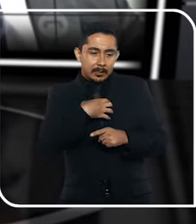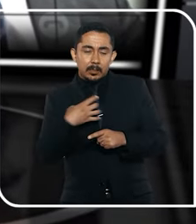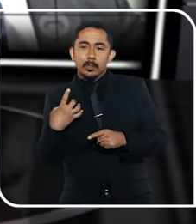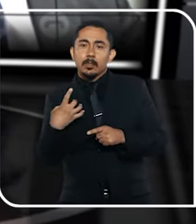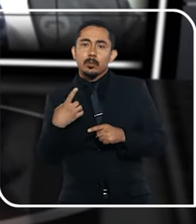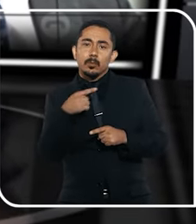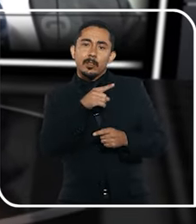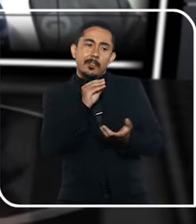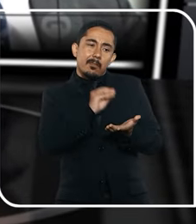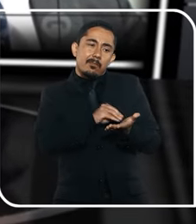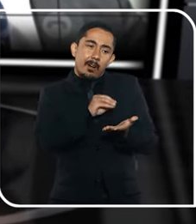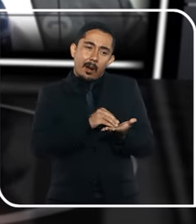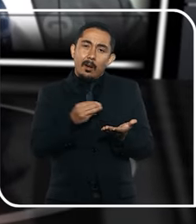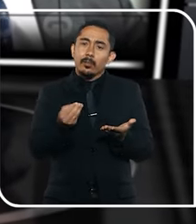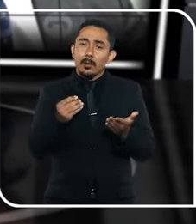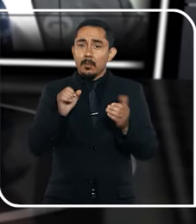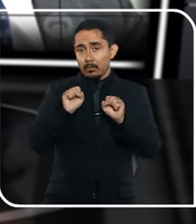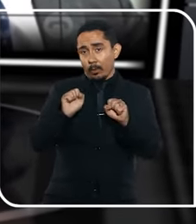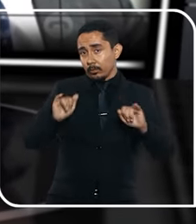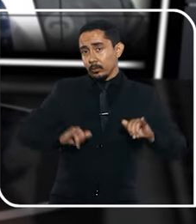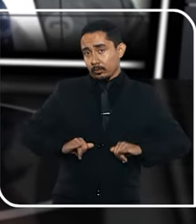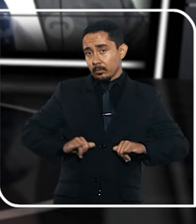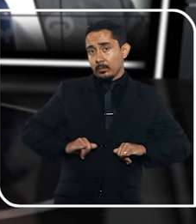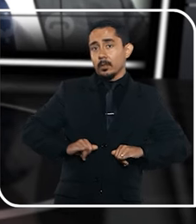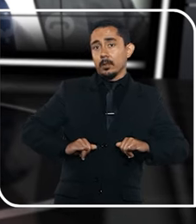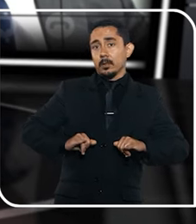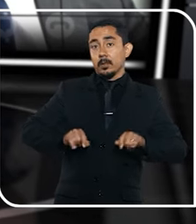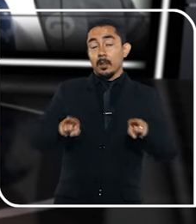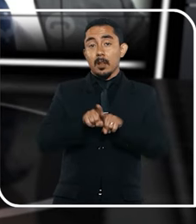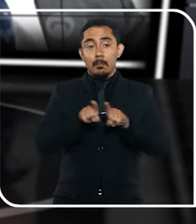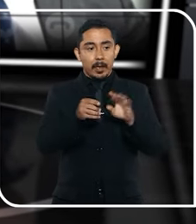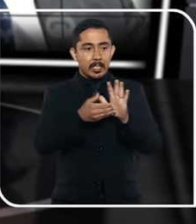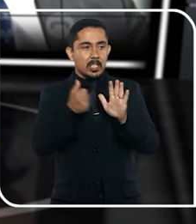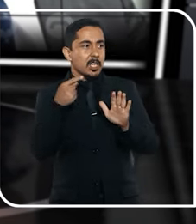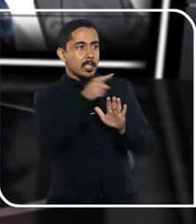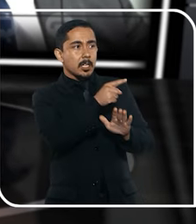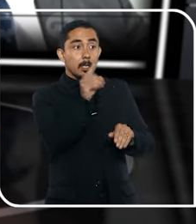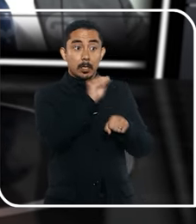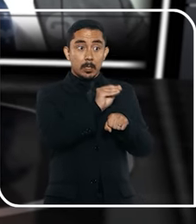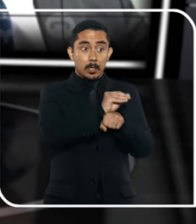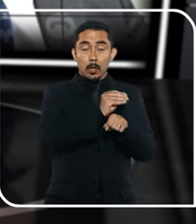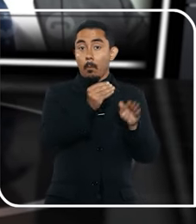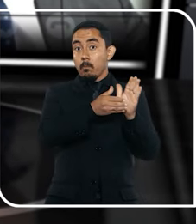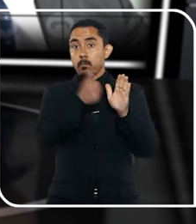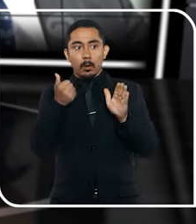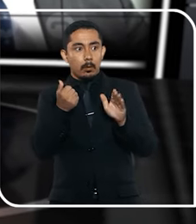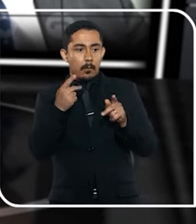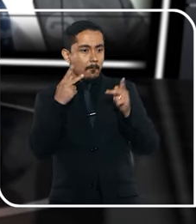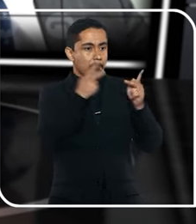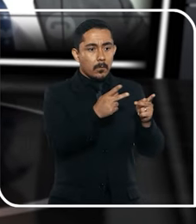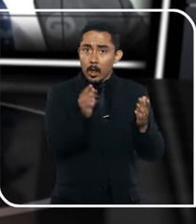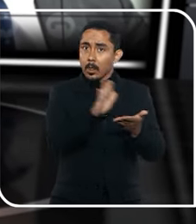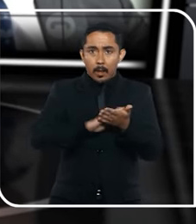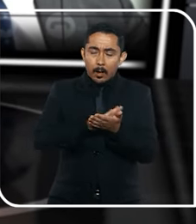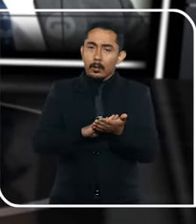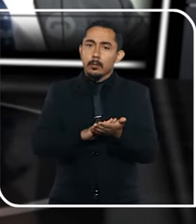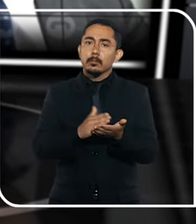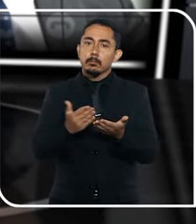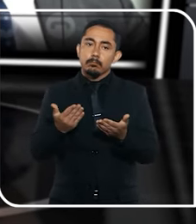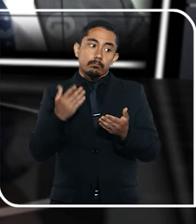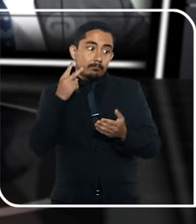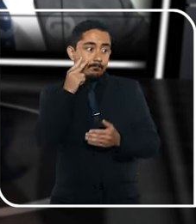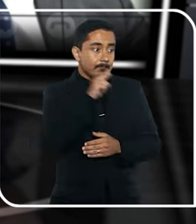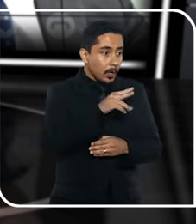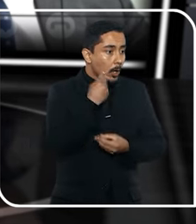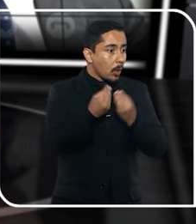causaria sofrimento e não se poderia tirar do tutor o direito de, pelo menos, visitar, ver